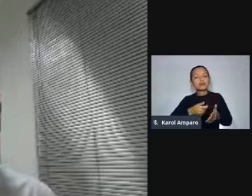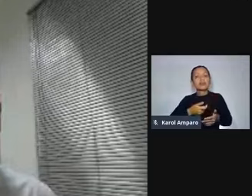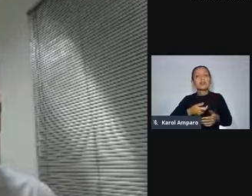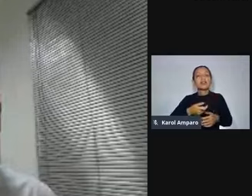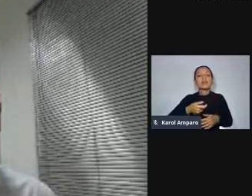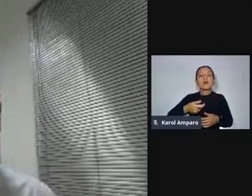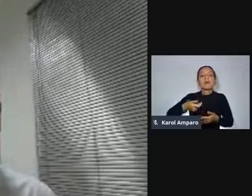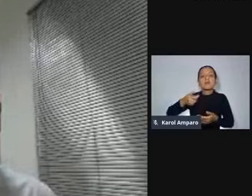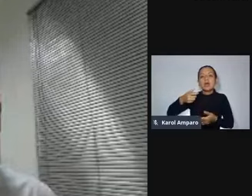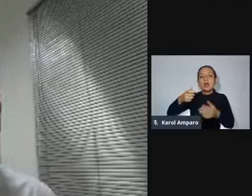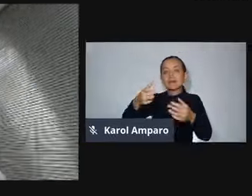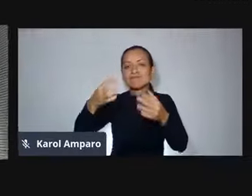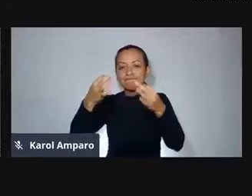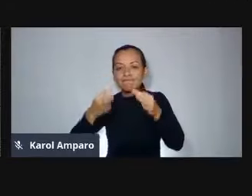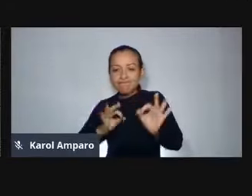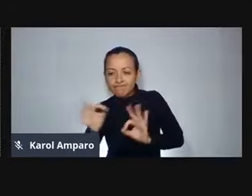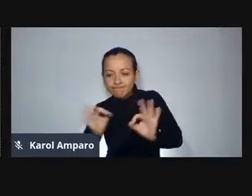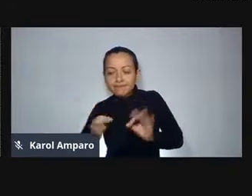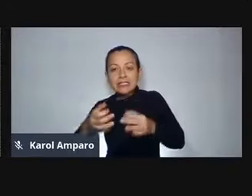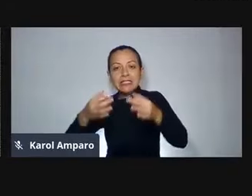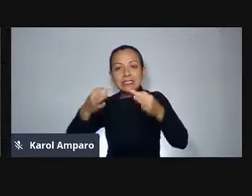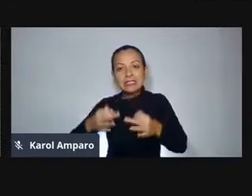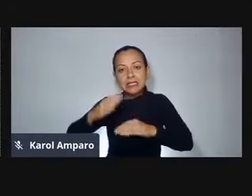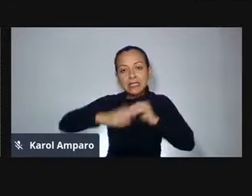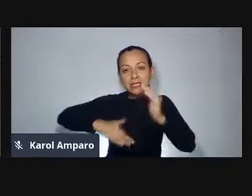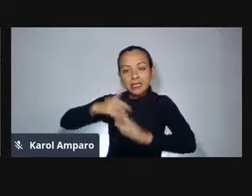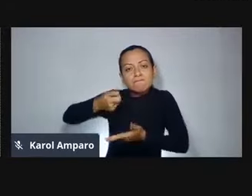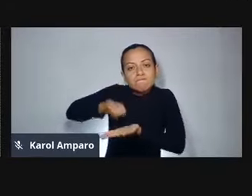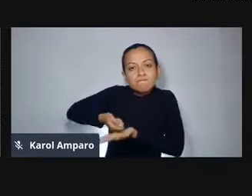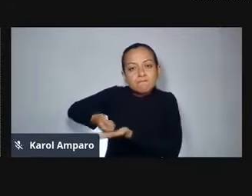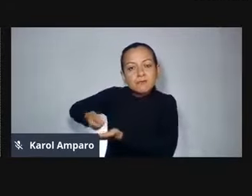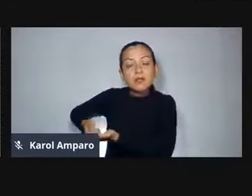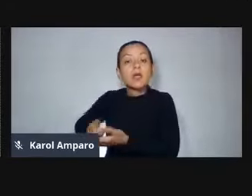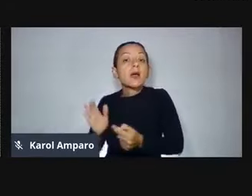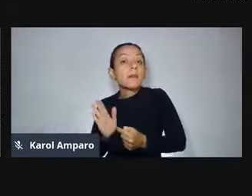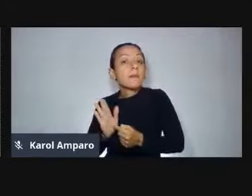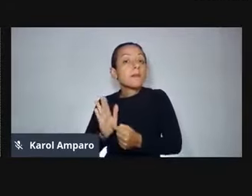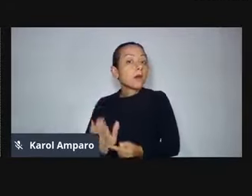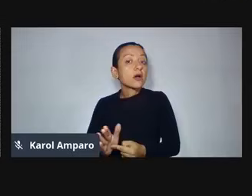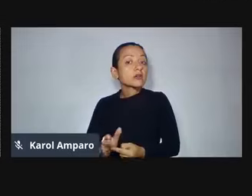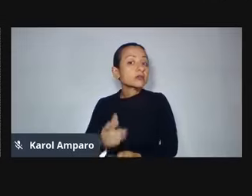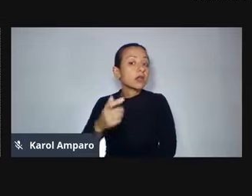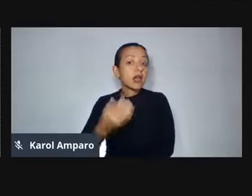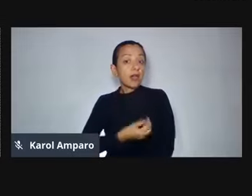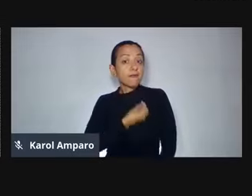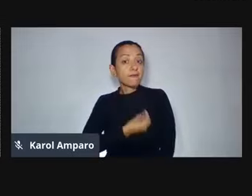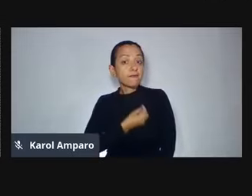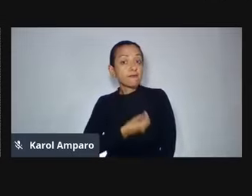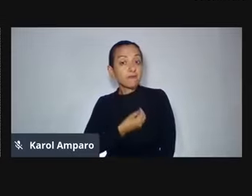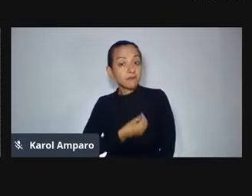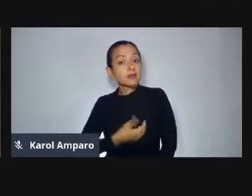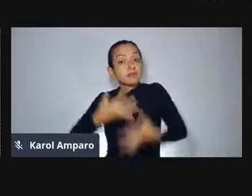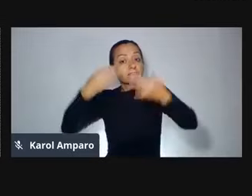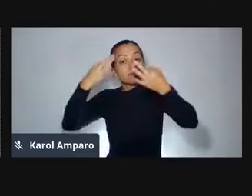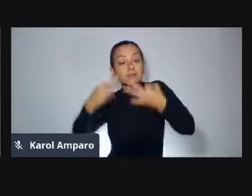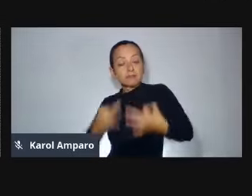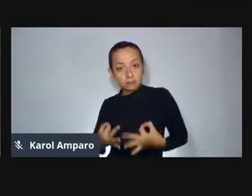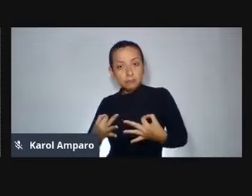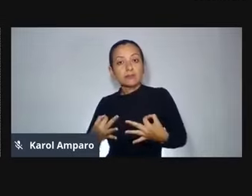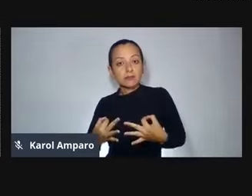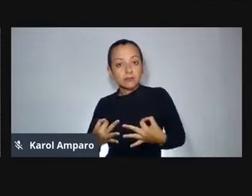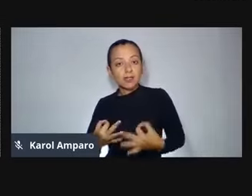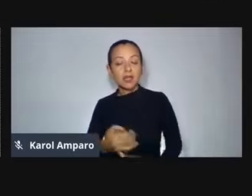nós toda a verdade, né, o essencial que viveram e tudo mais, para a gente possa realmente fechar os olhos